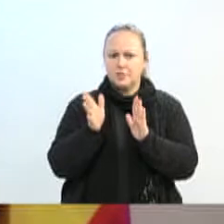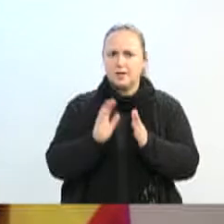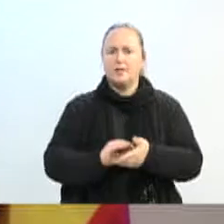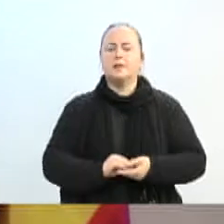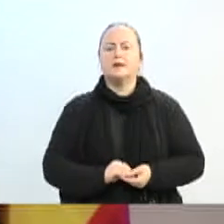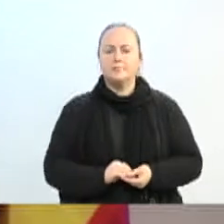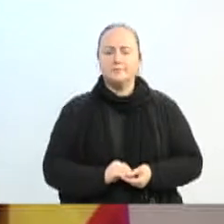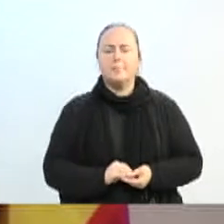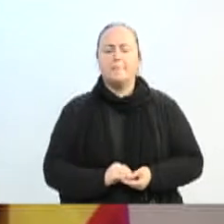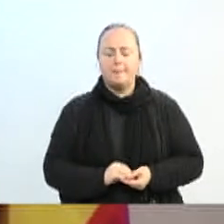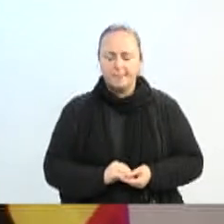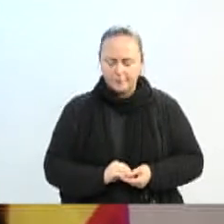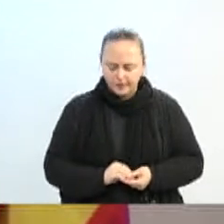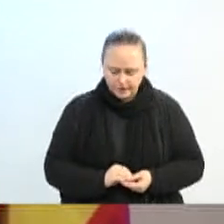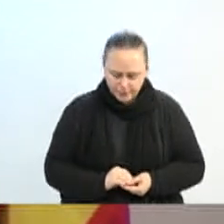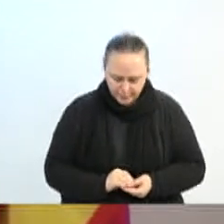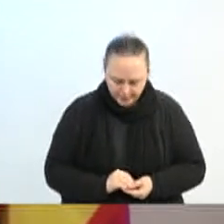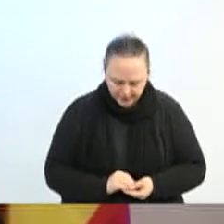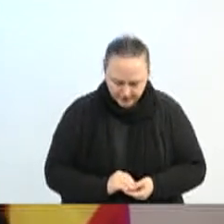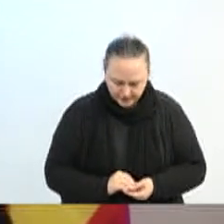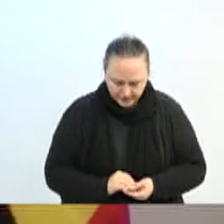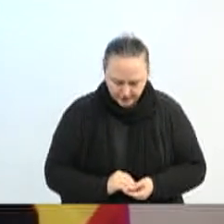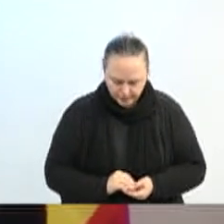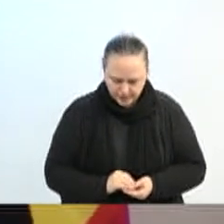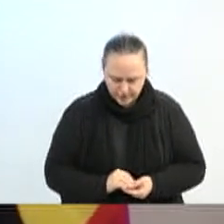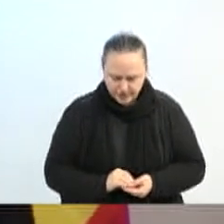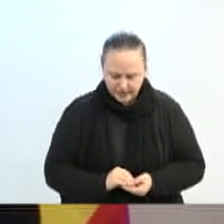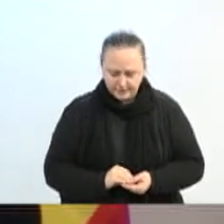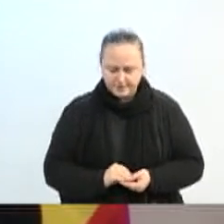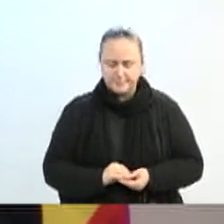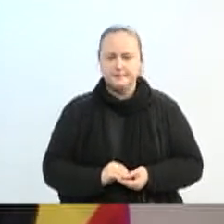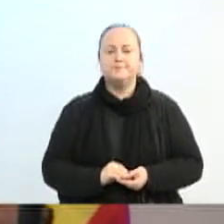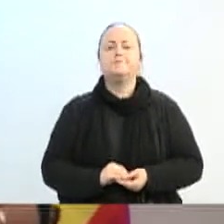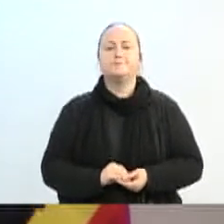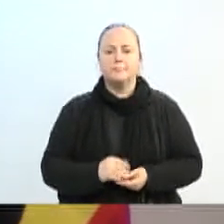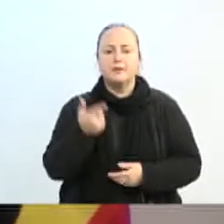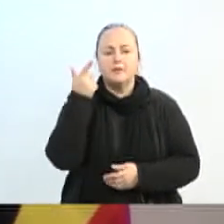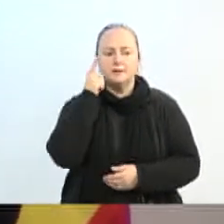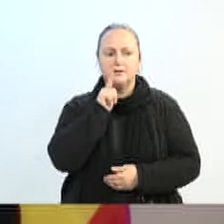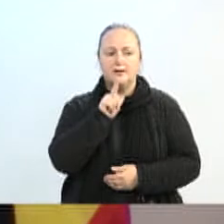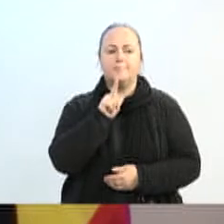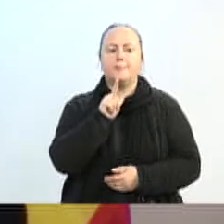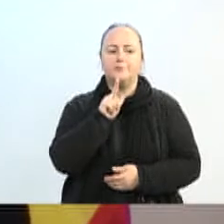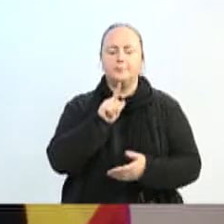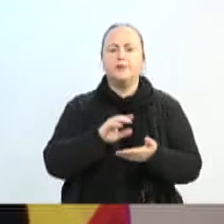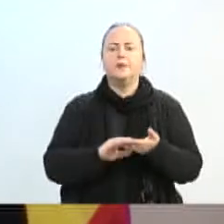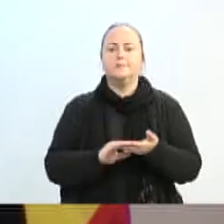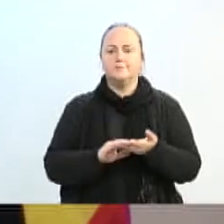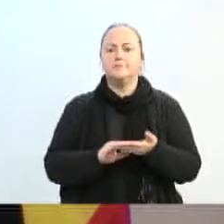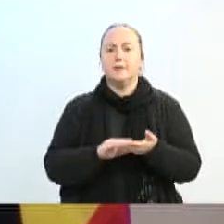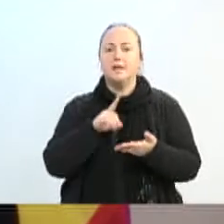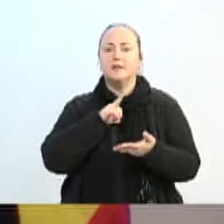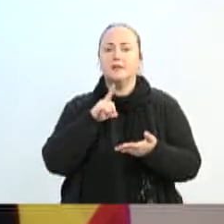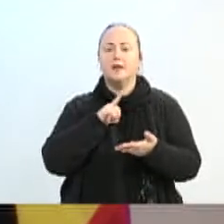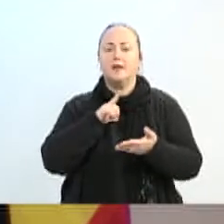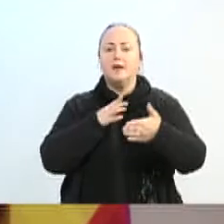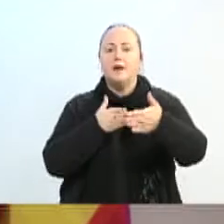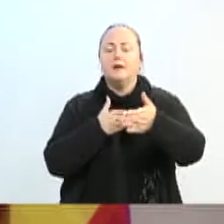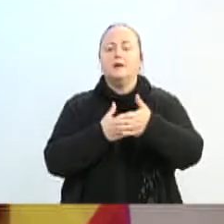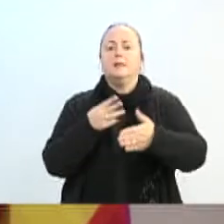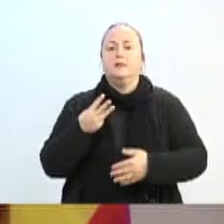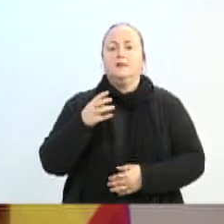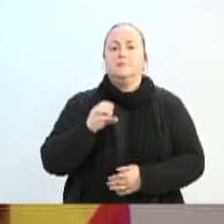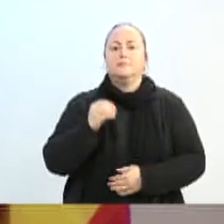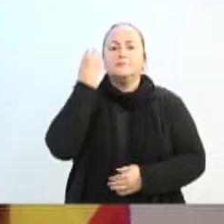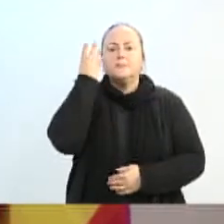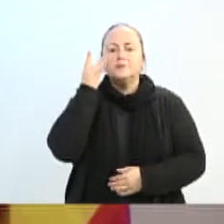condições dos fiis a prefeitura notificar e o proprietário darem um prazo Se não me engano 30 dias para que eles